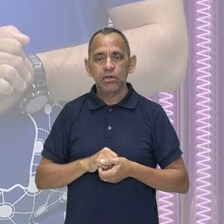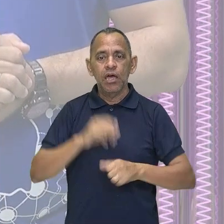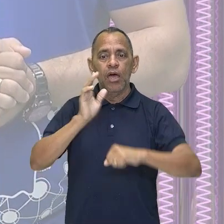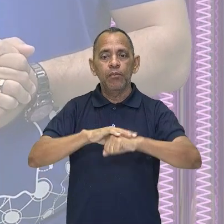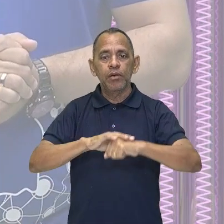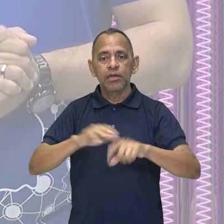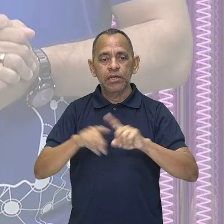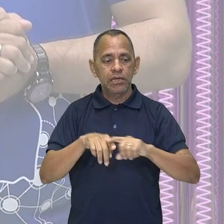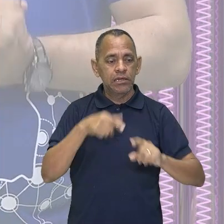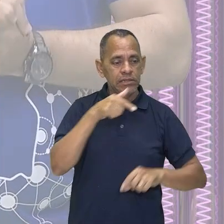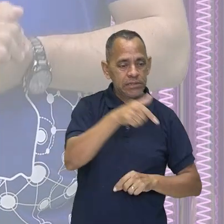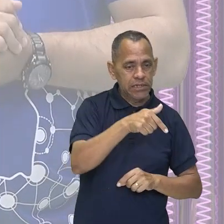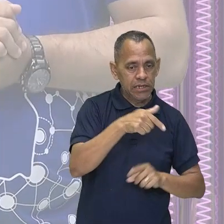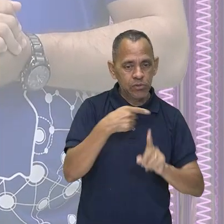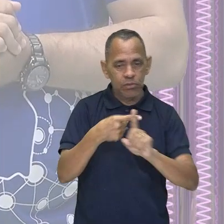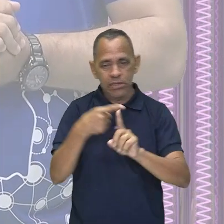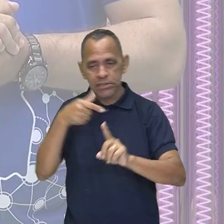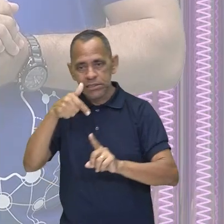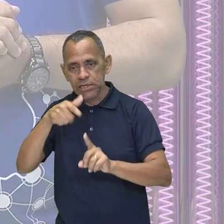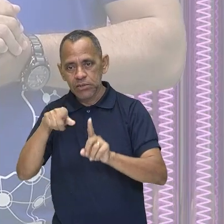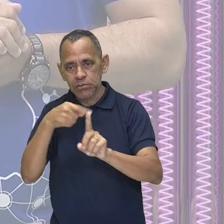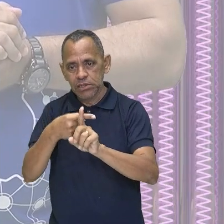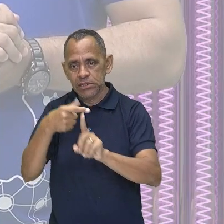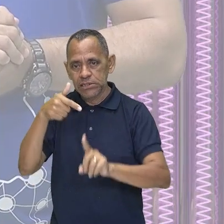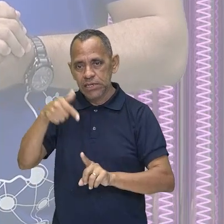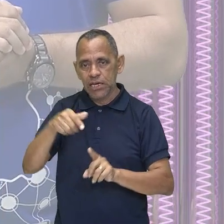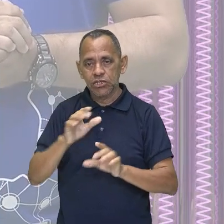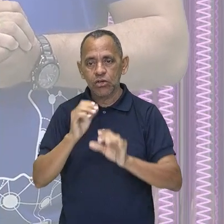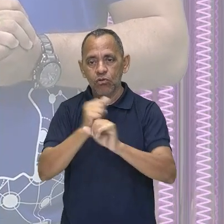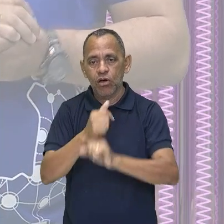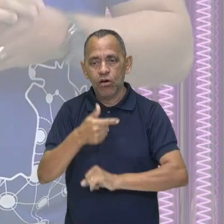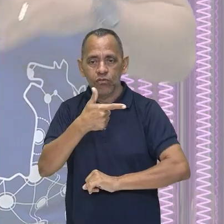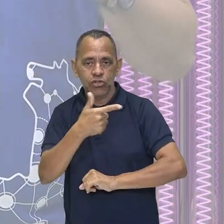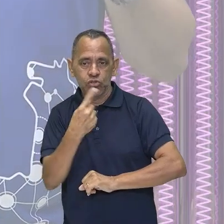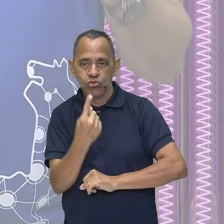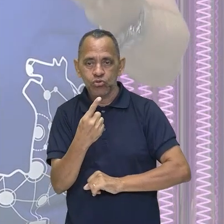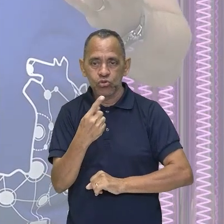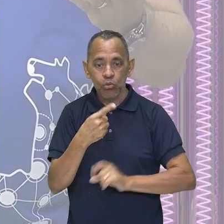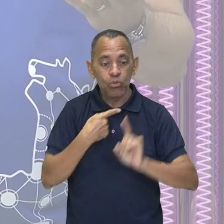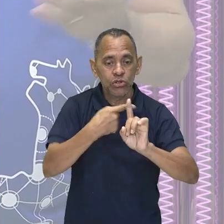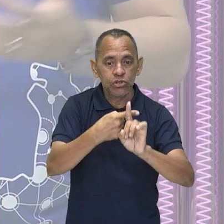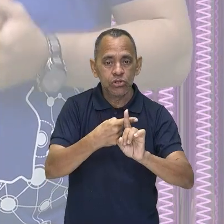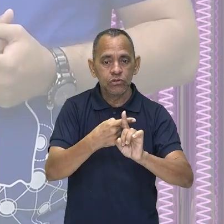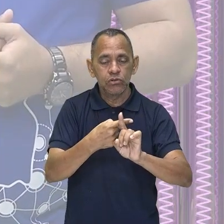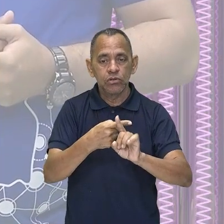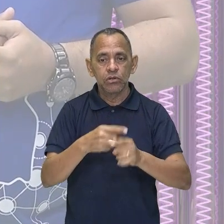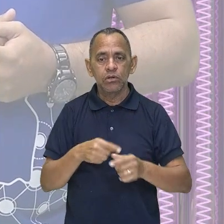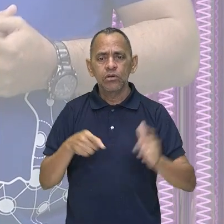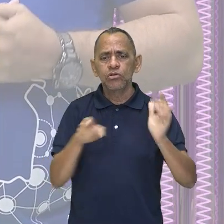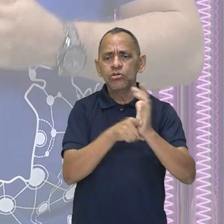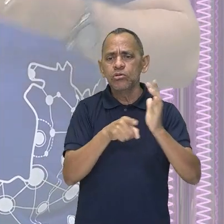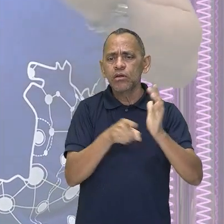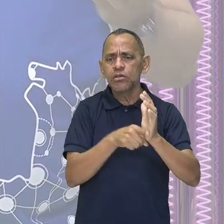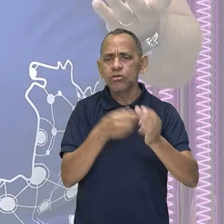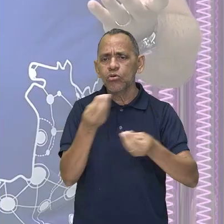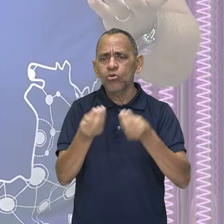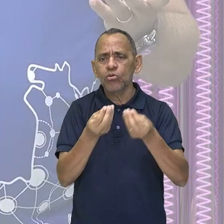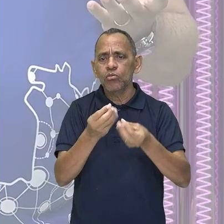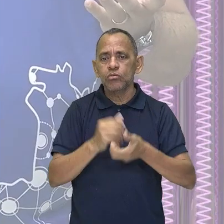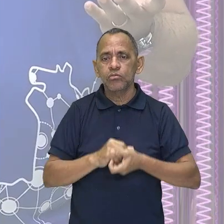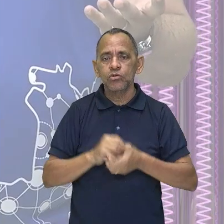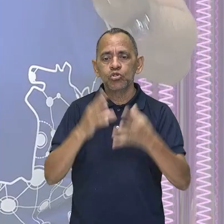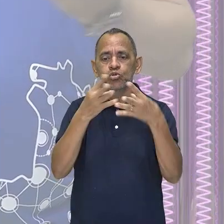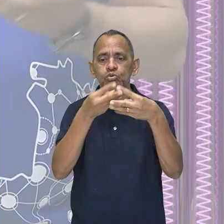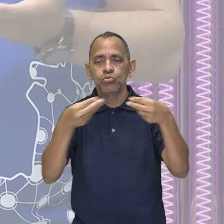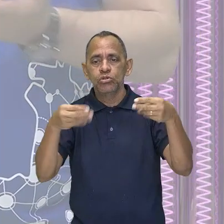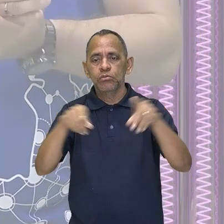é 21. Positivo. Professor, para onde foi um monte de número negativo? Né? Sumiram. Os